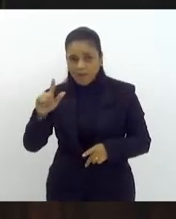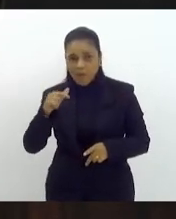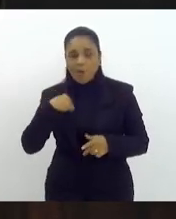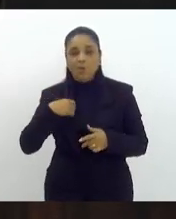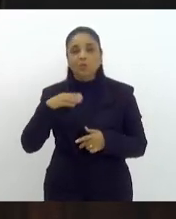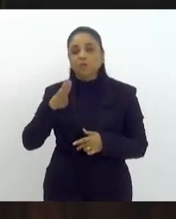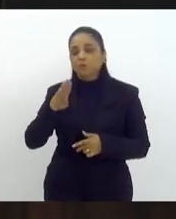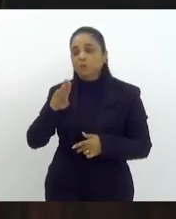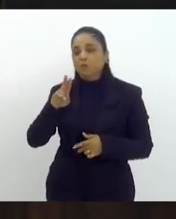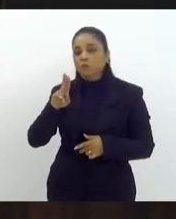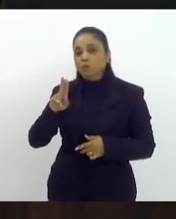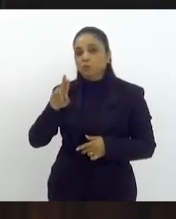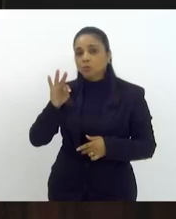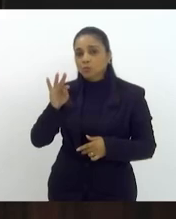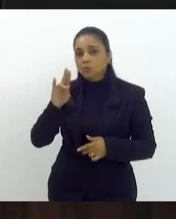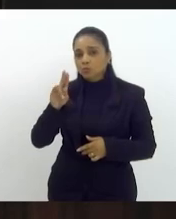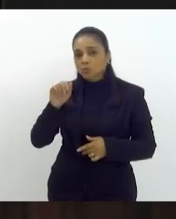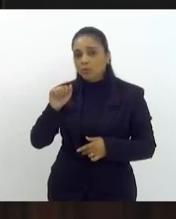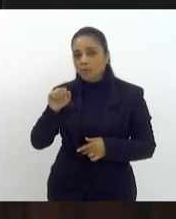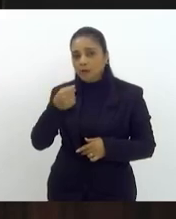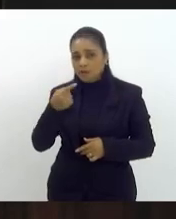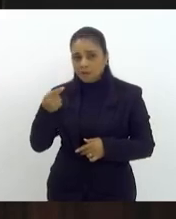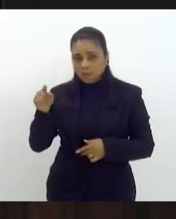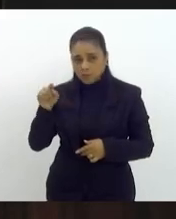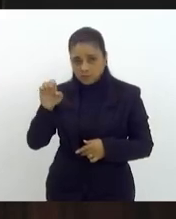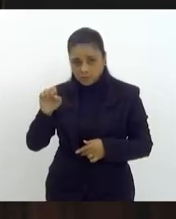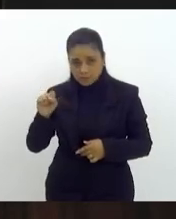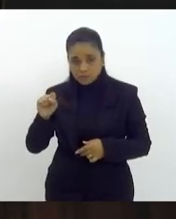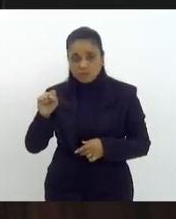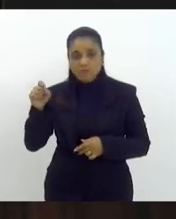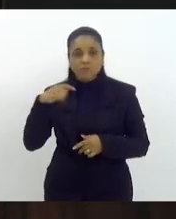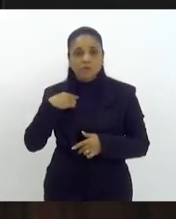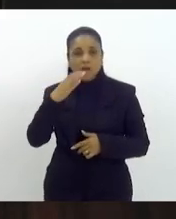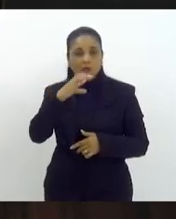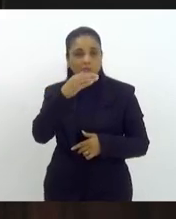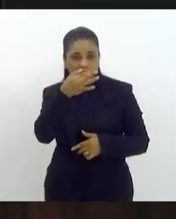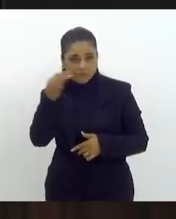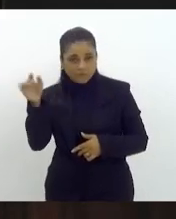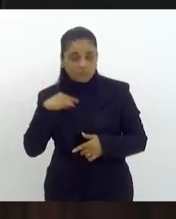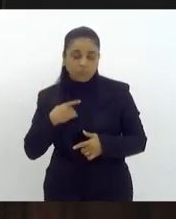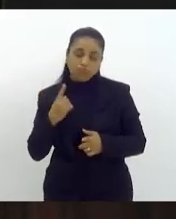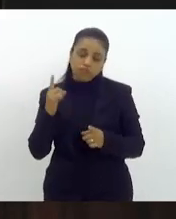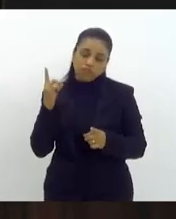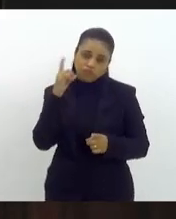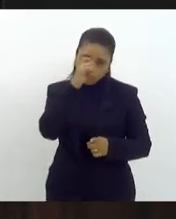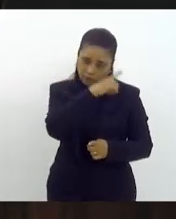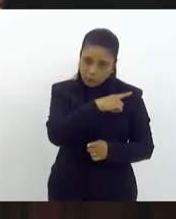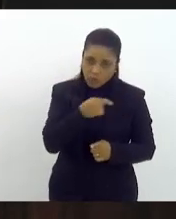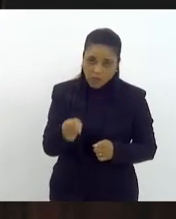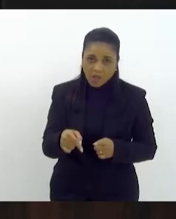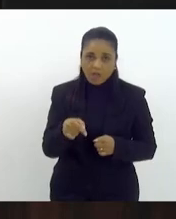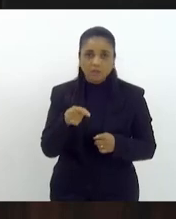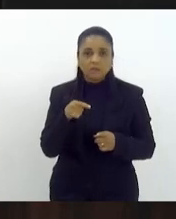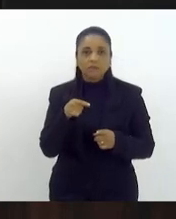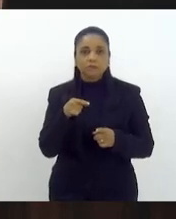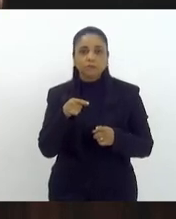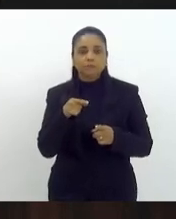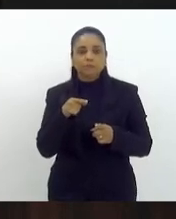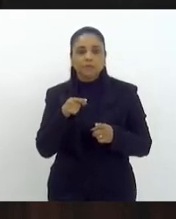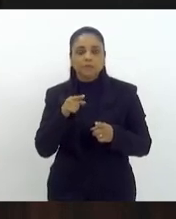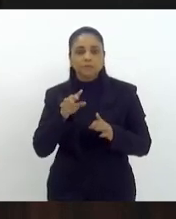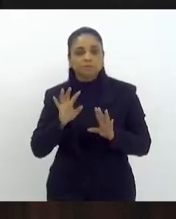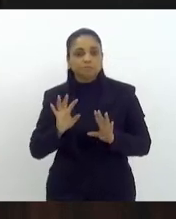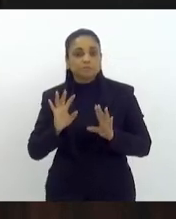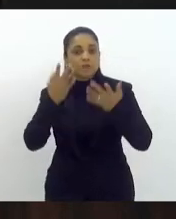de Cabo Frio que vem encontrando dificuldade Deputado Anderson para realização dos eventos